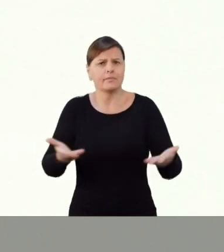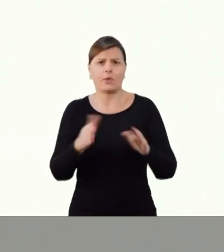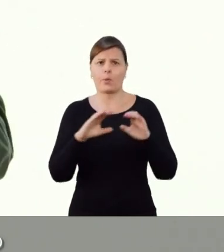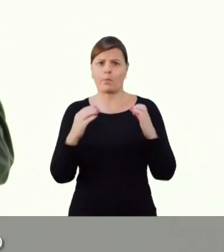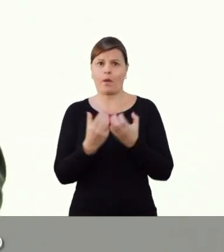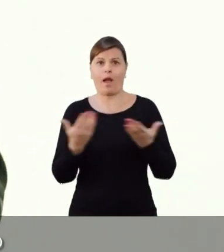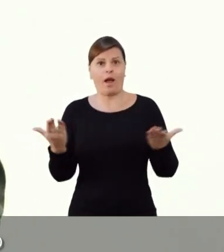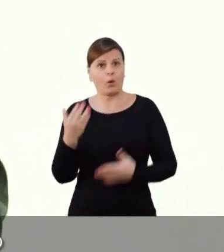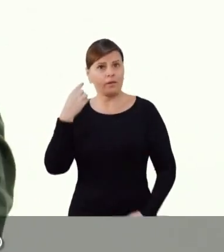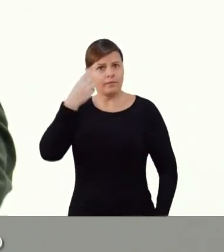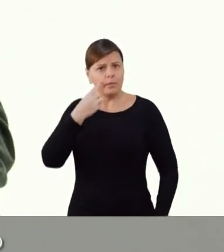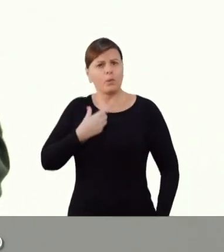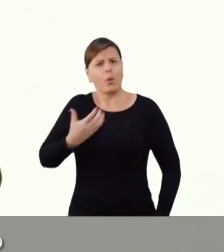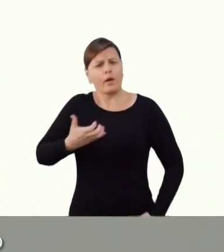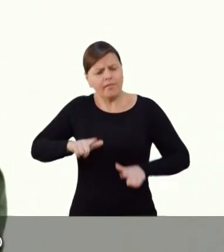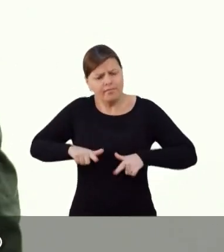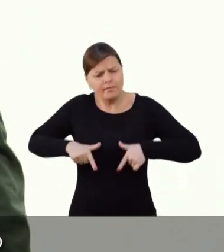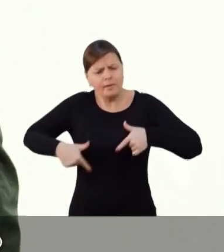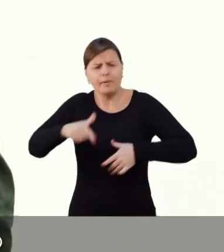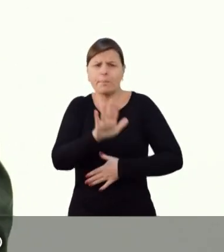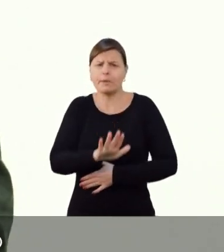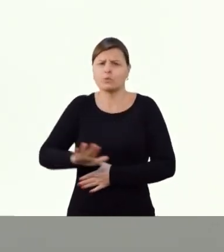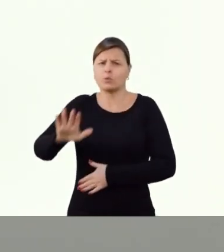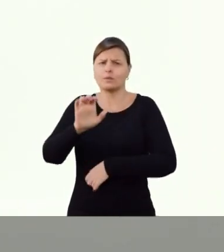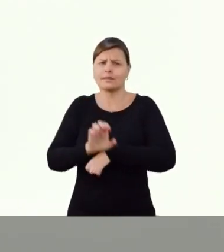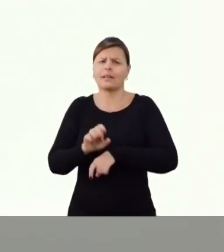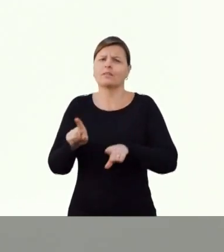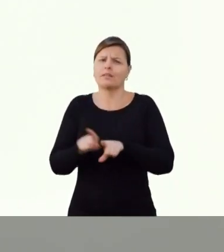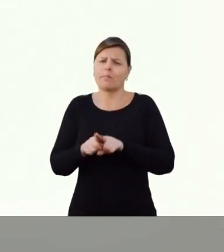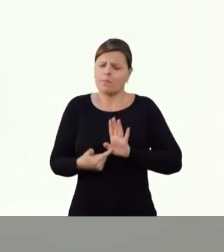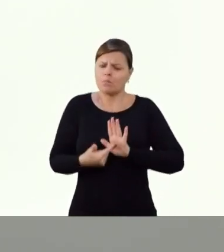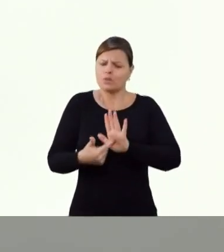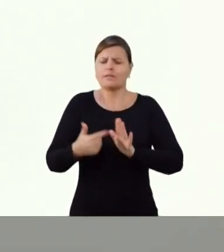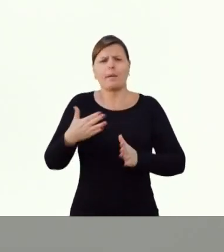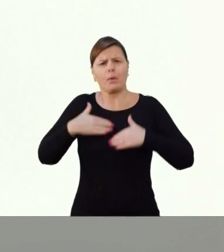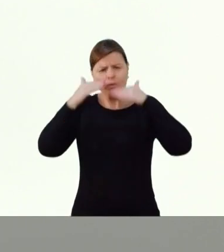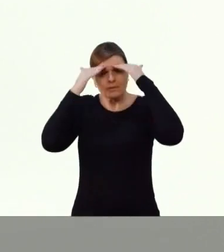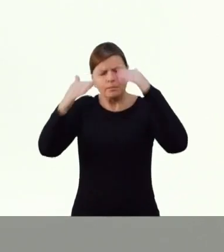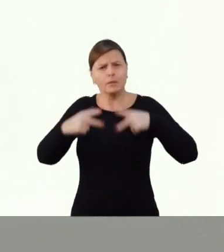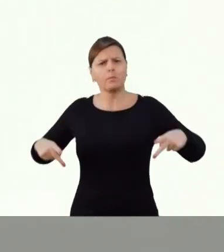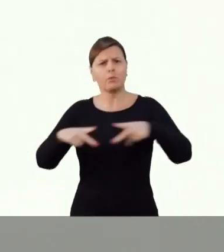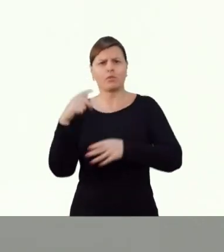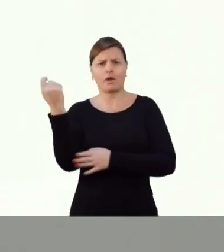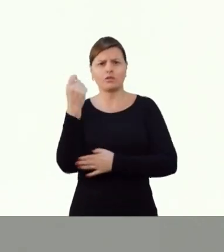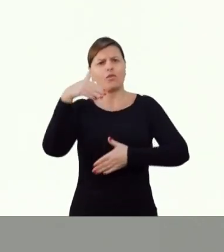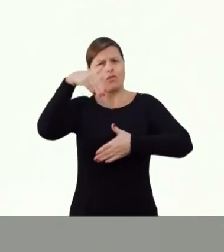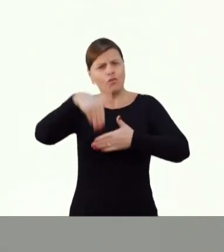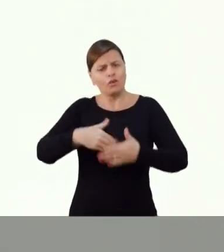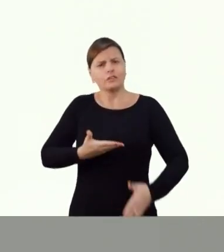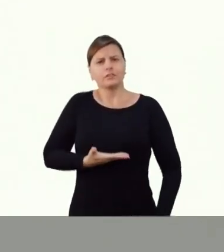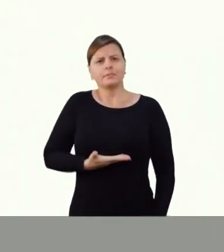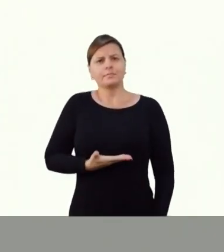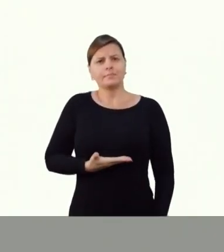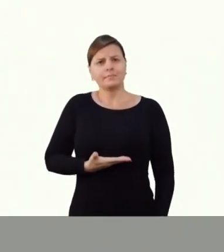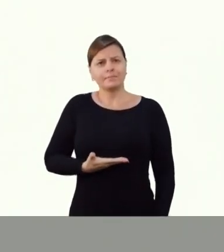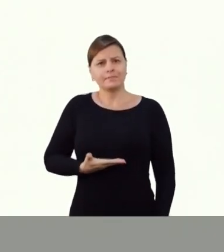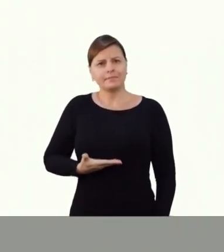comunidade. Como deputado, quero ampliar para todo o estado a minha lealdade com o povo gaúcho. Vote Coronel